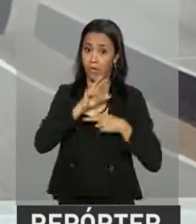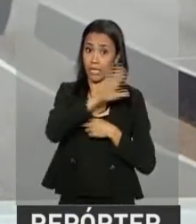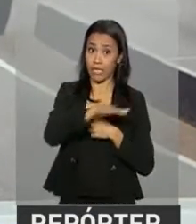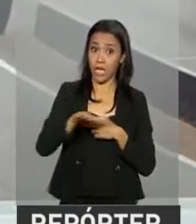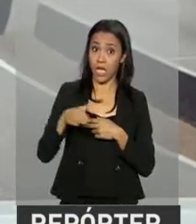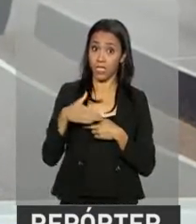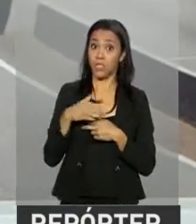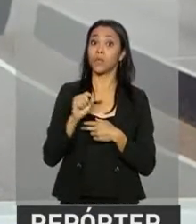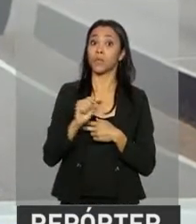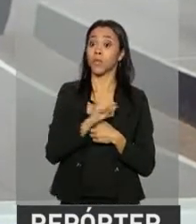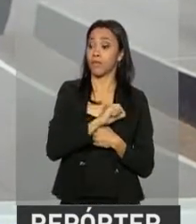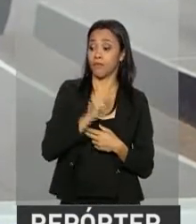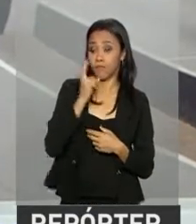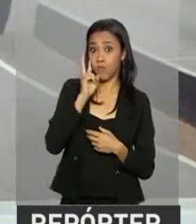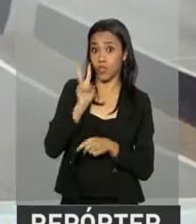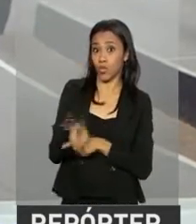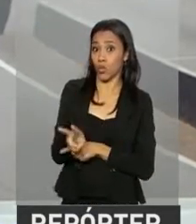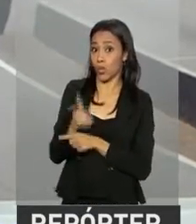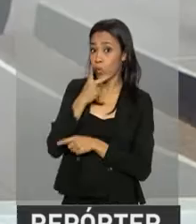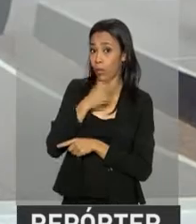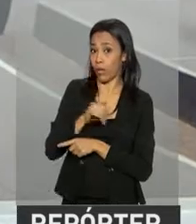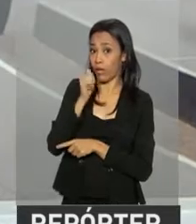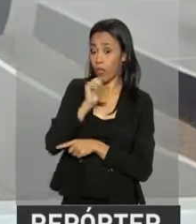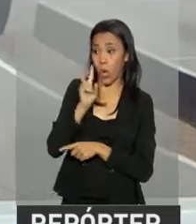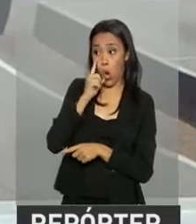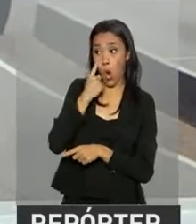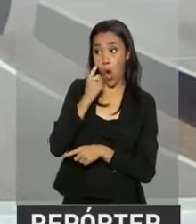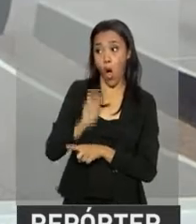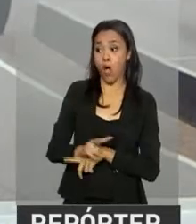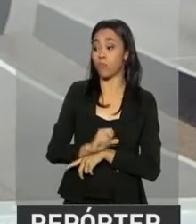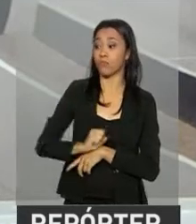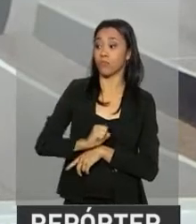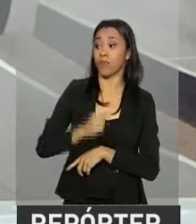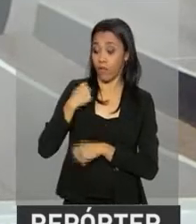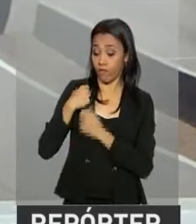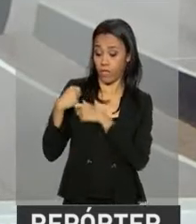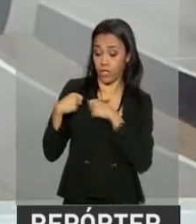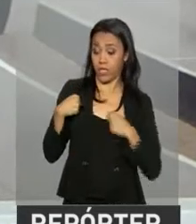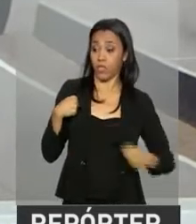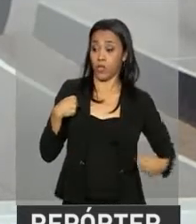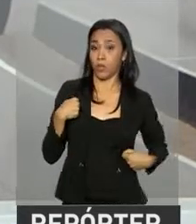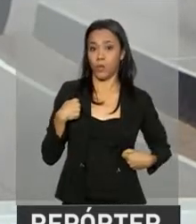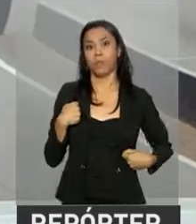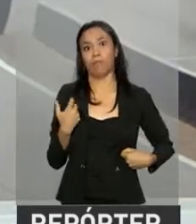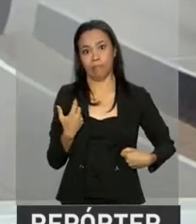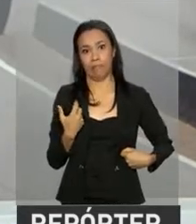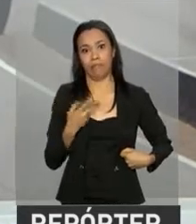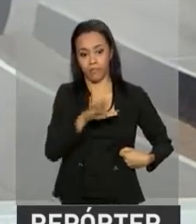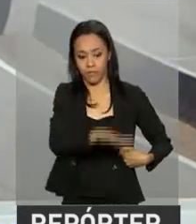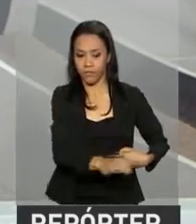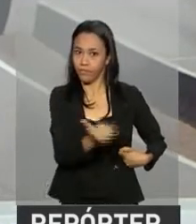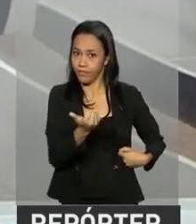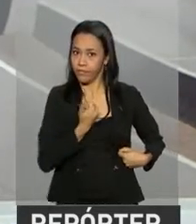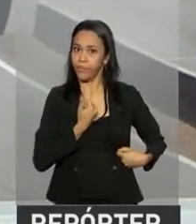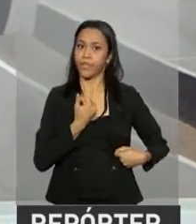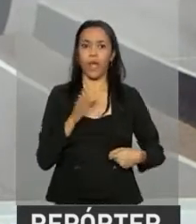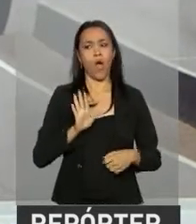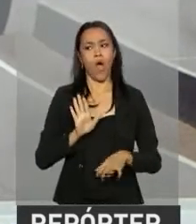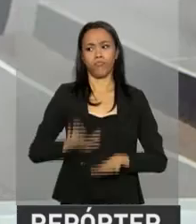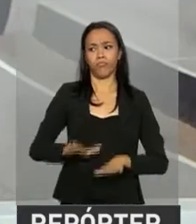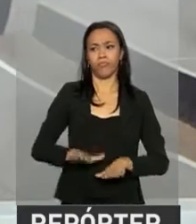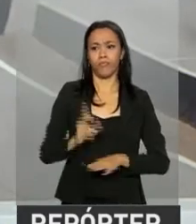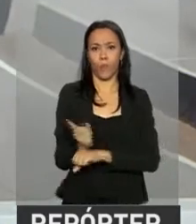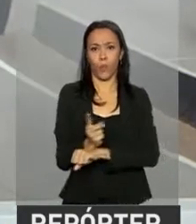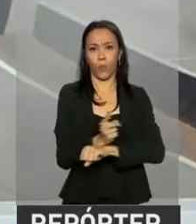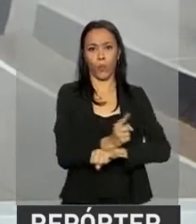fiscalizavam os pais está no sentido de usar o cinto de segurança de não exceder a velocidade então